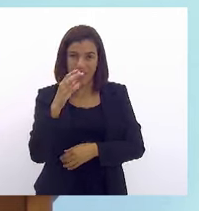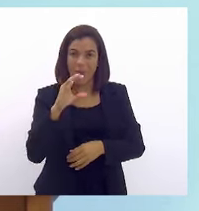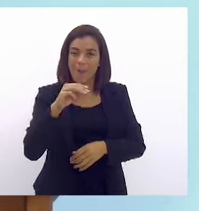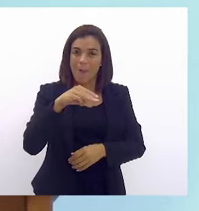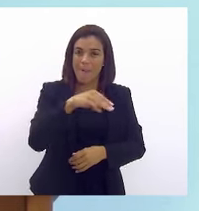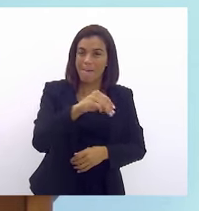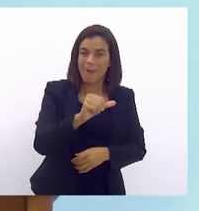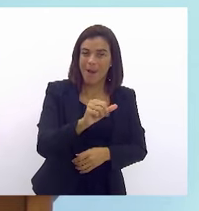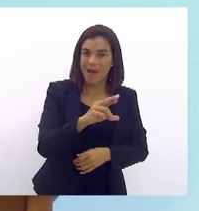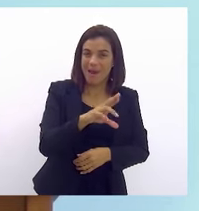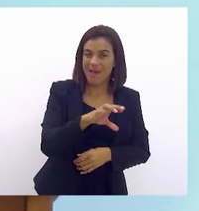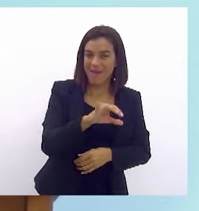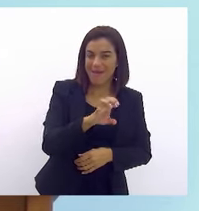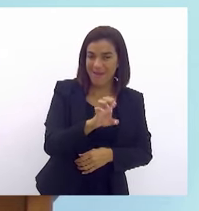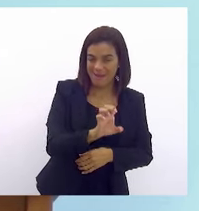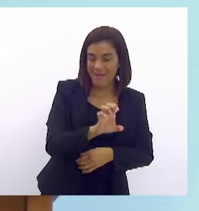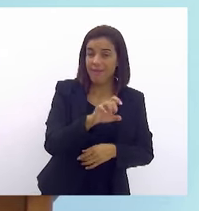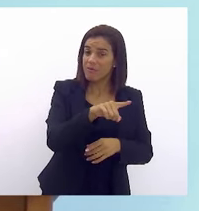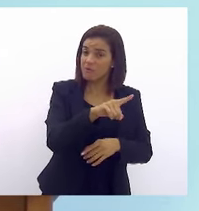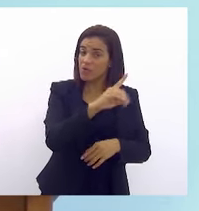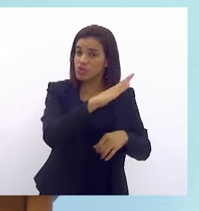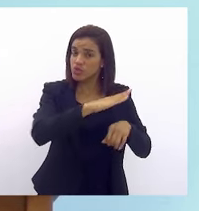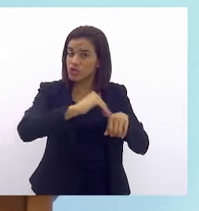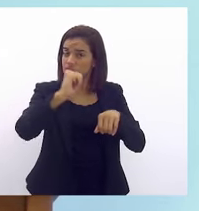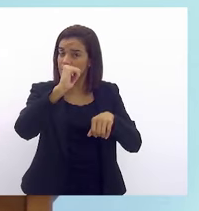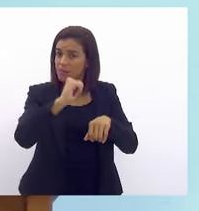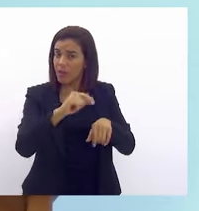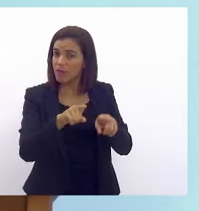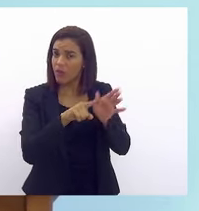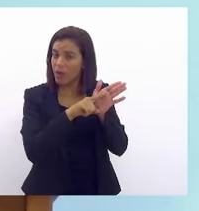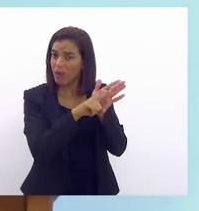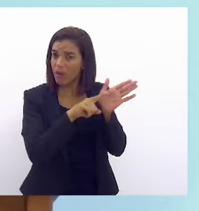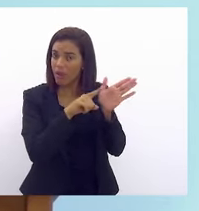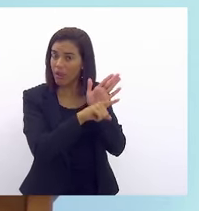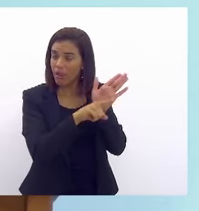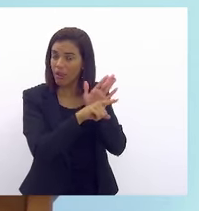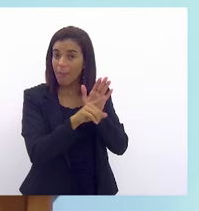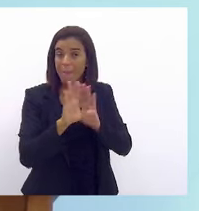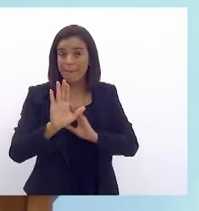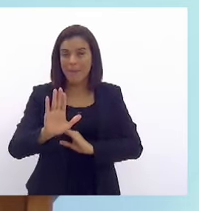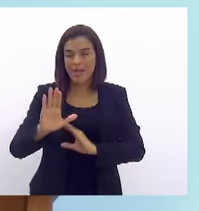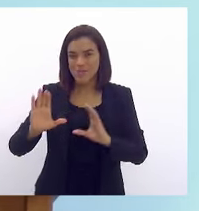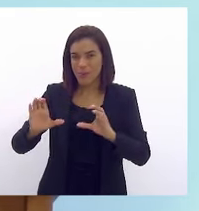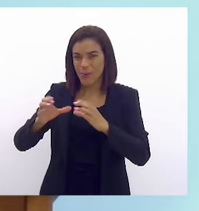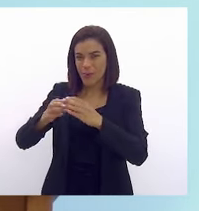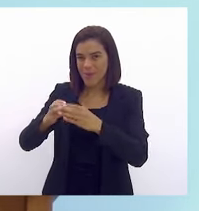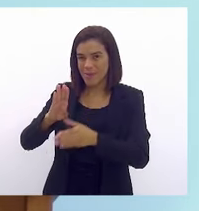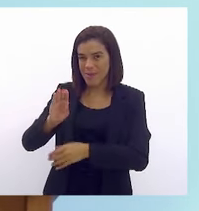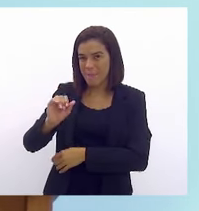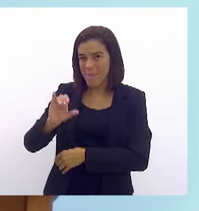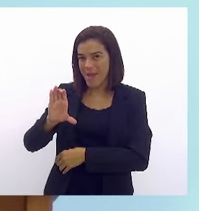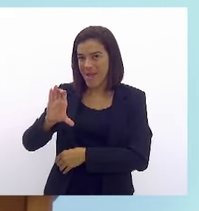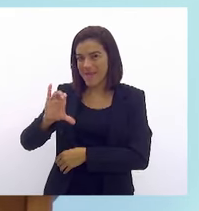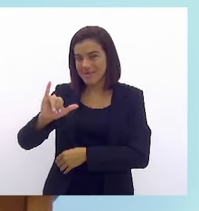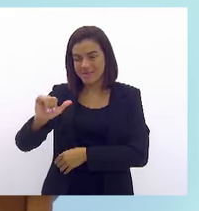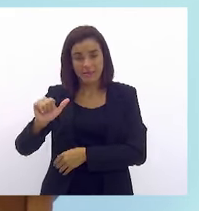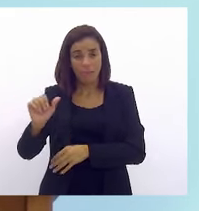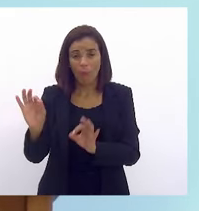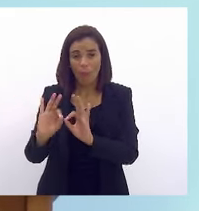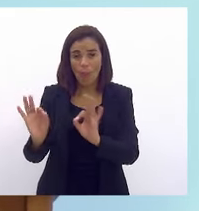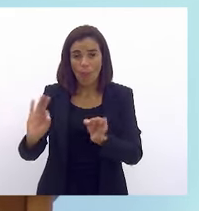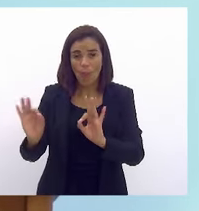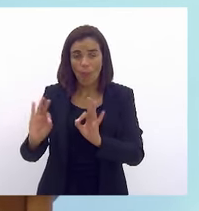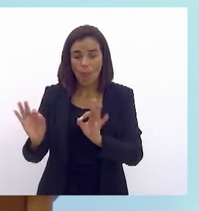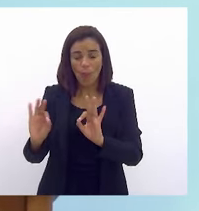foi chamado. O Maraei foi consultado. Agora, o comitê de bacia, não. Certo? Então, isso é